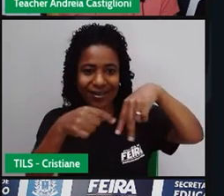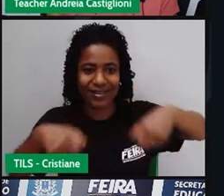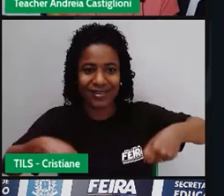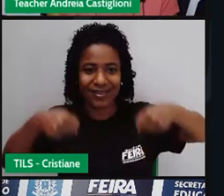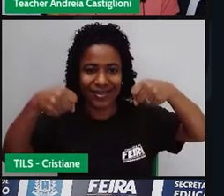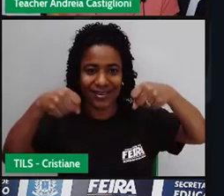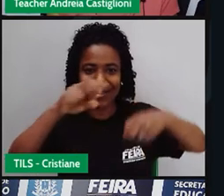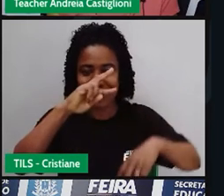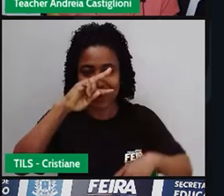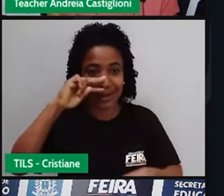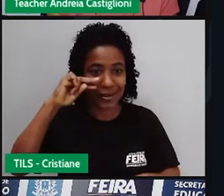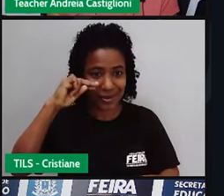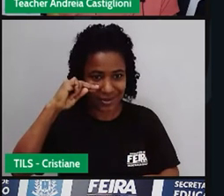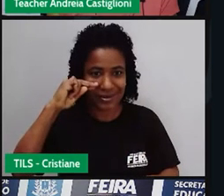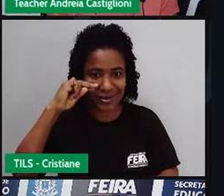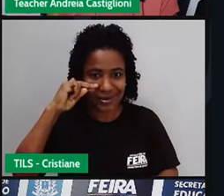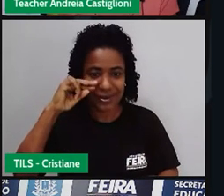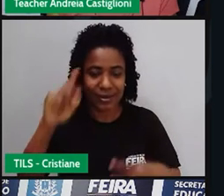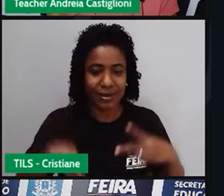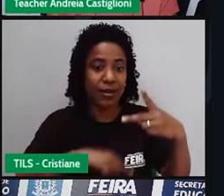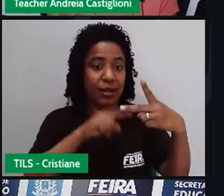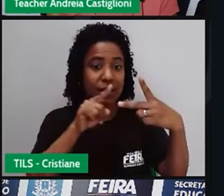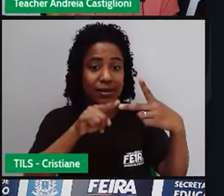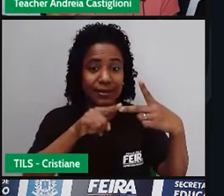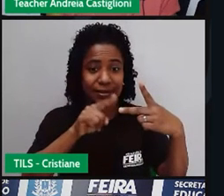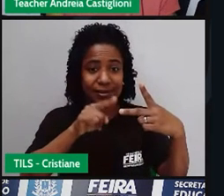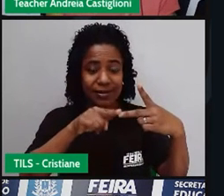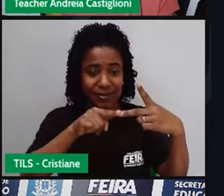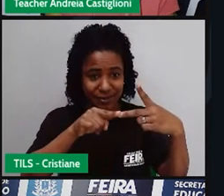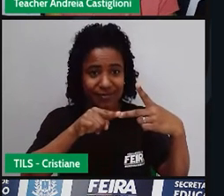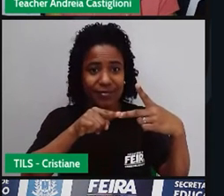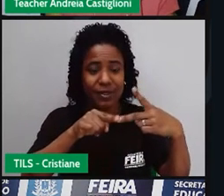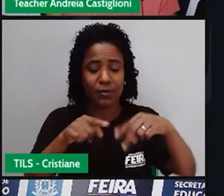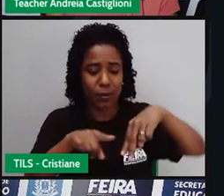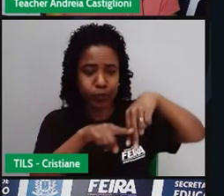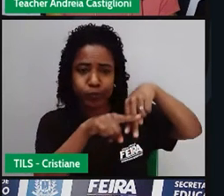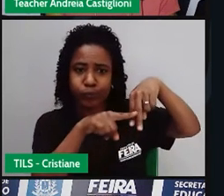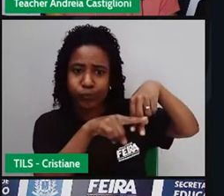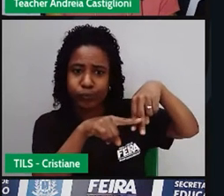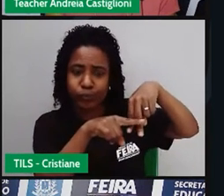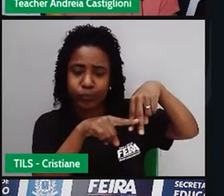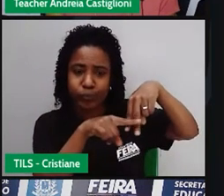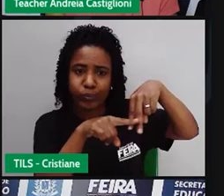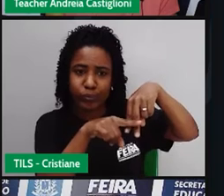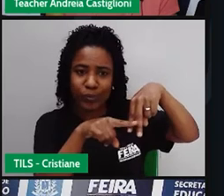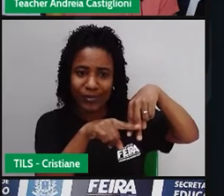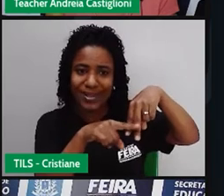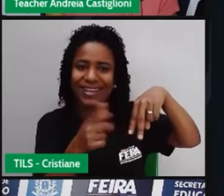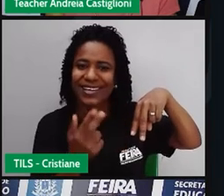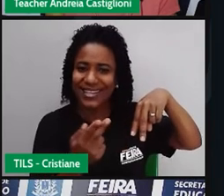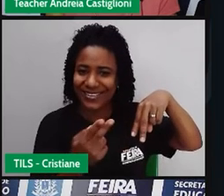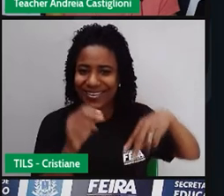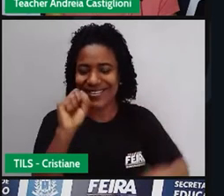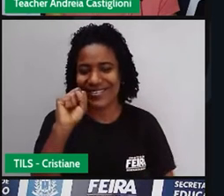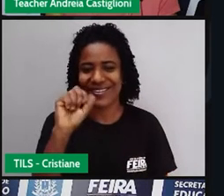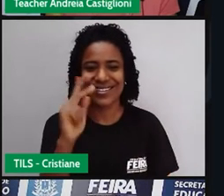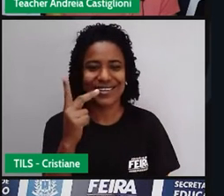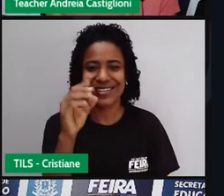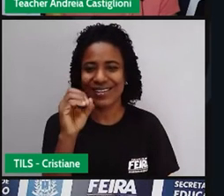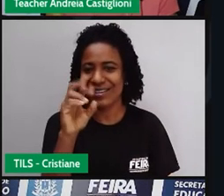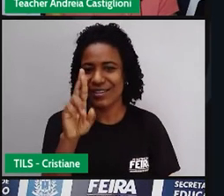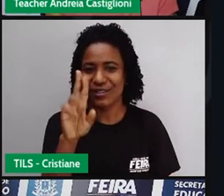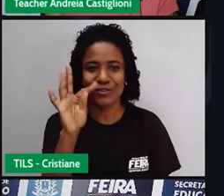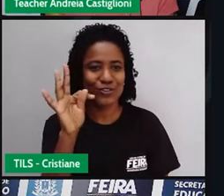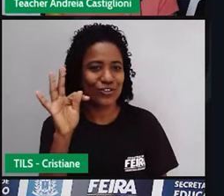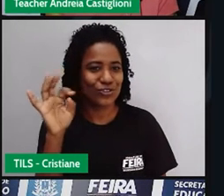na imagem que está baixo shor short é muito semelhantes com que a gente chama aqui no Brasil né na verdade é como